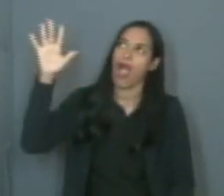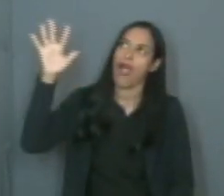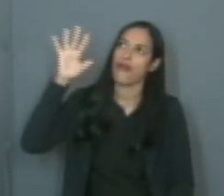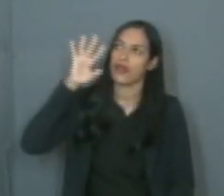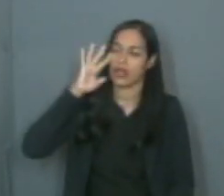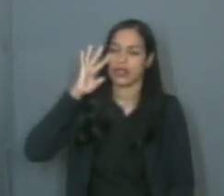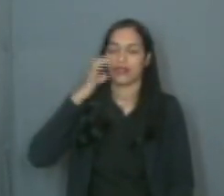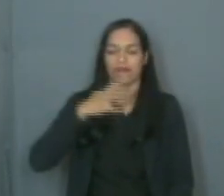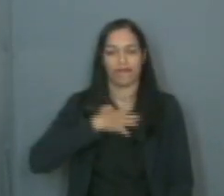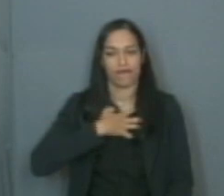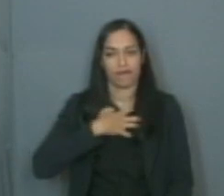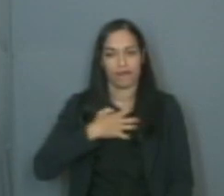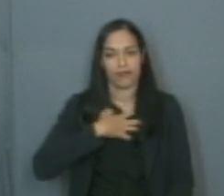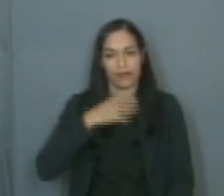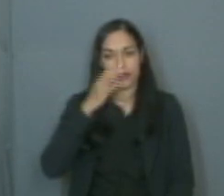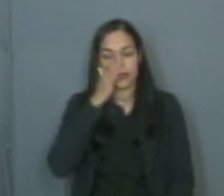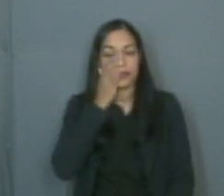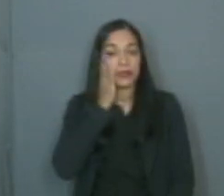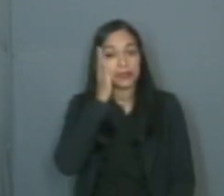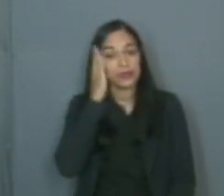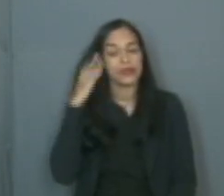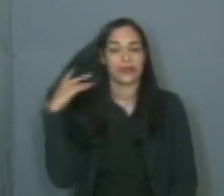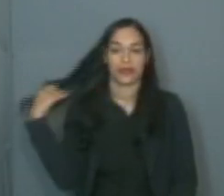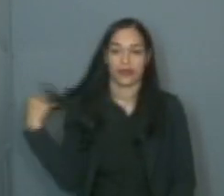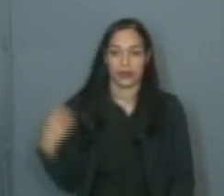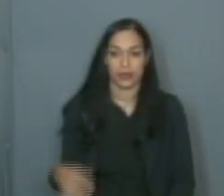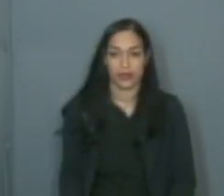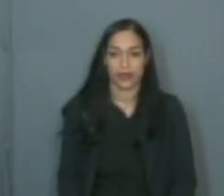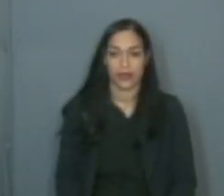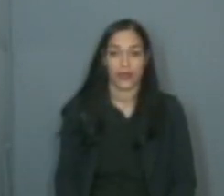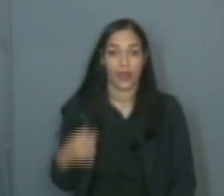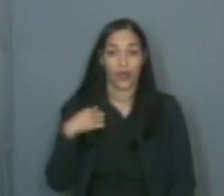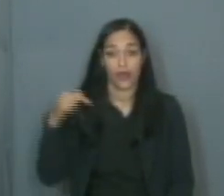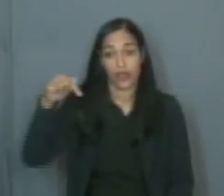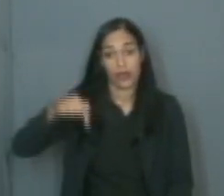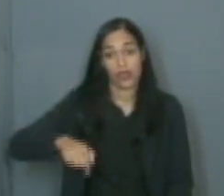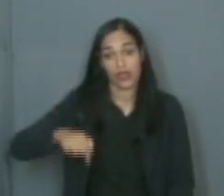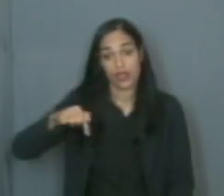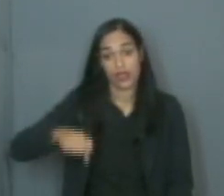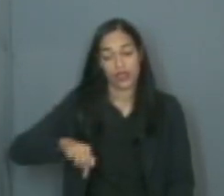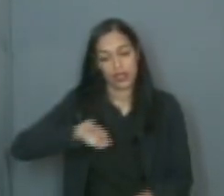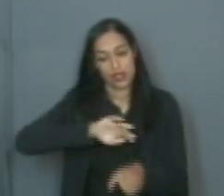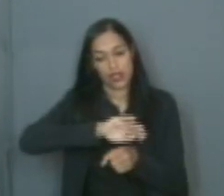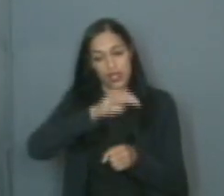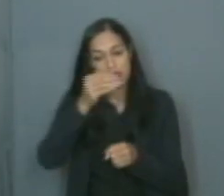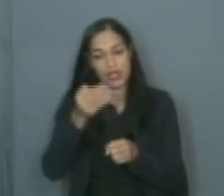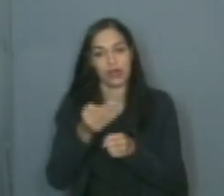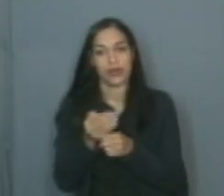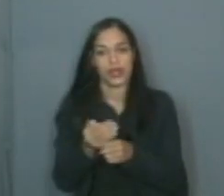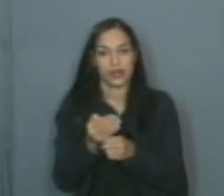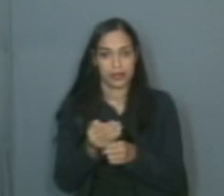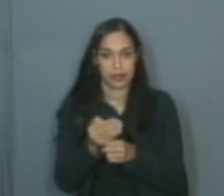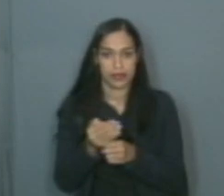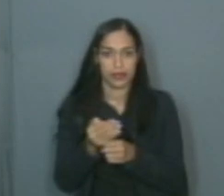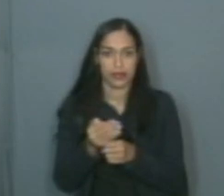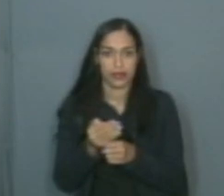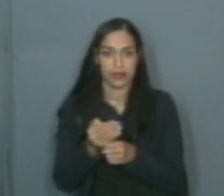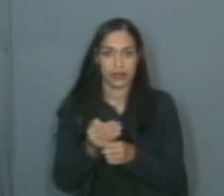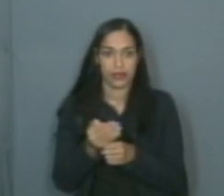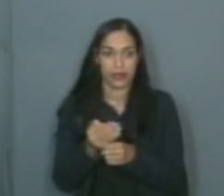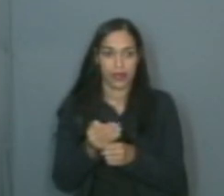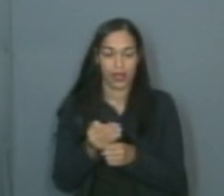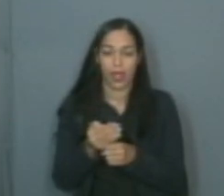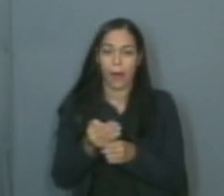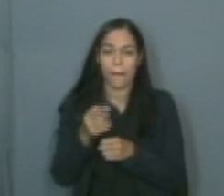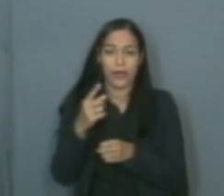precisa sentir. Então, por isso que eu venho aqui, nessa casa, colocar que eu acho que os ânimos estão muito